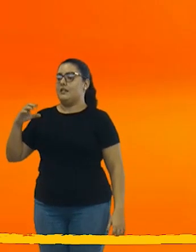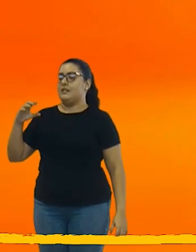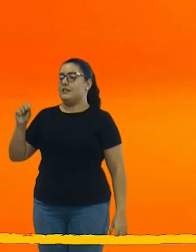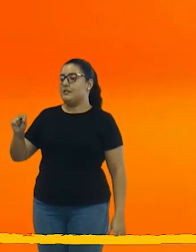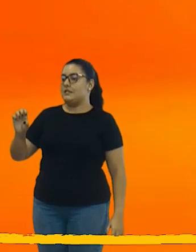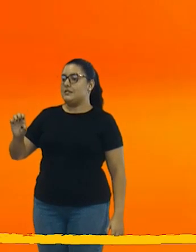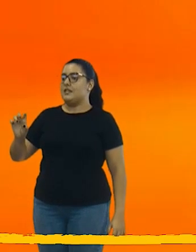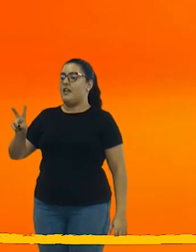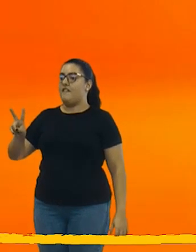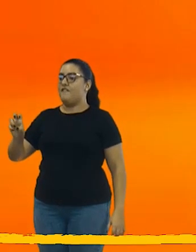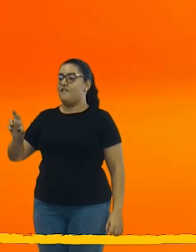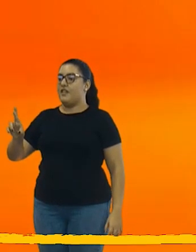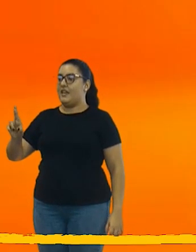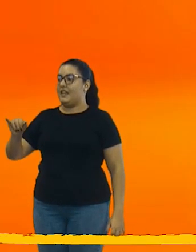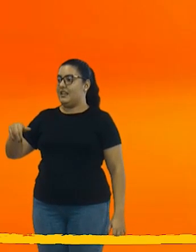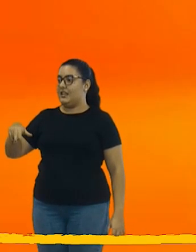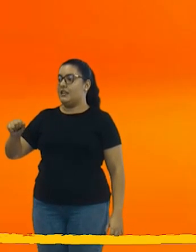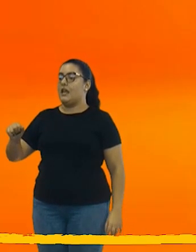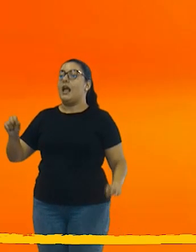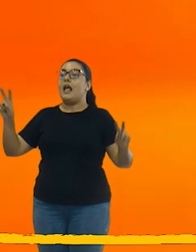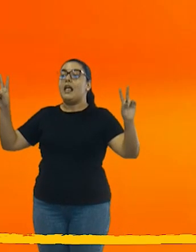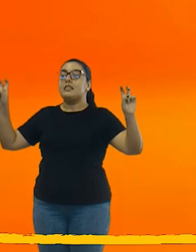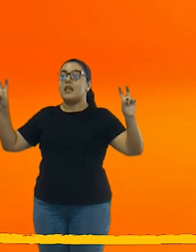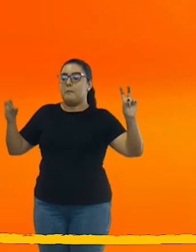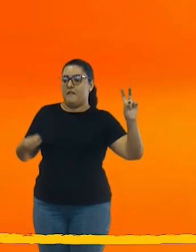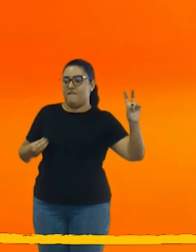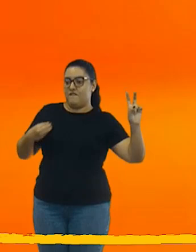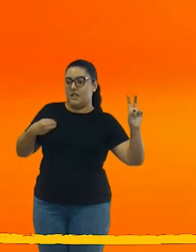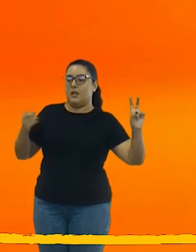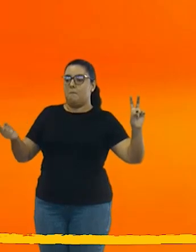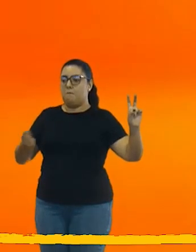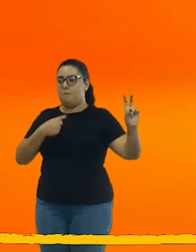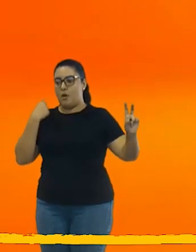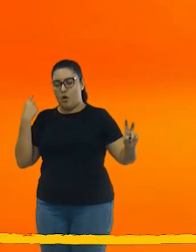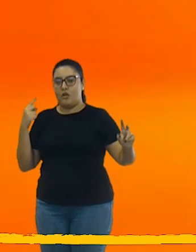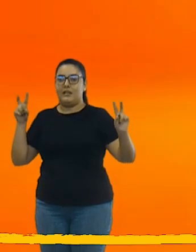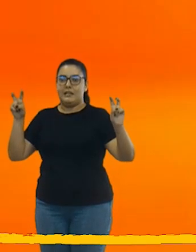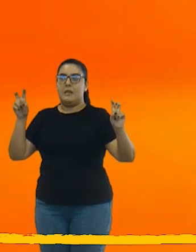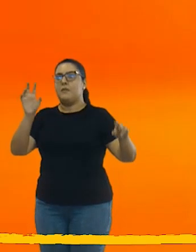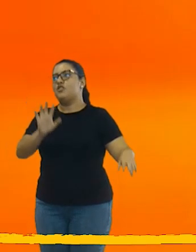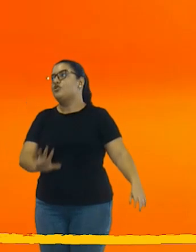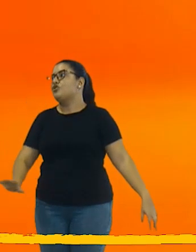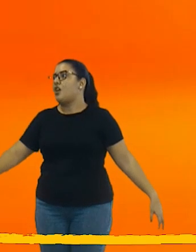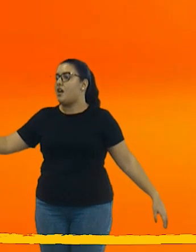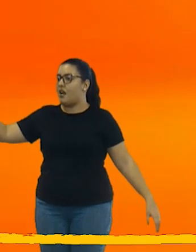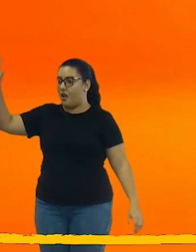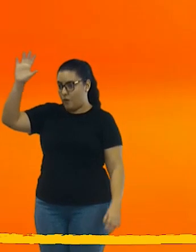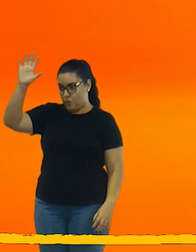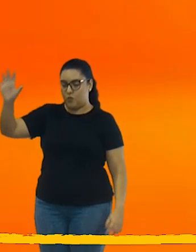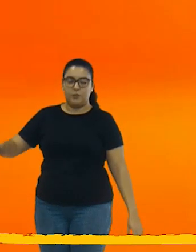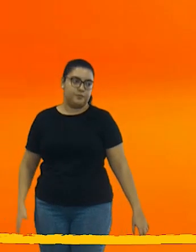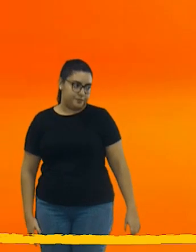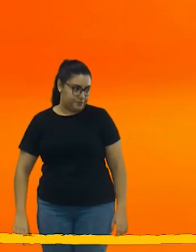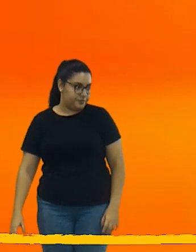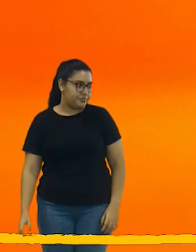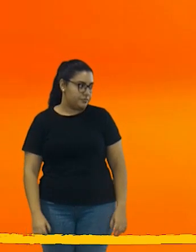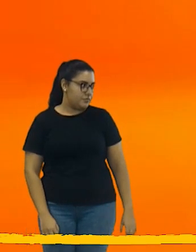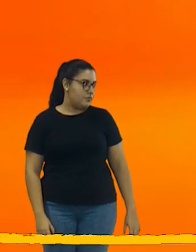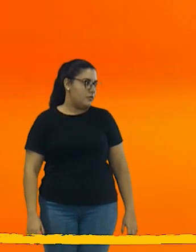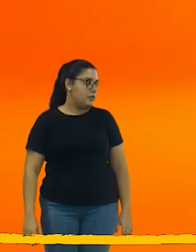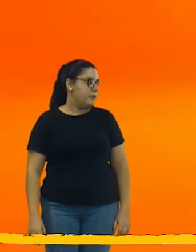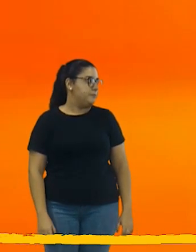são assuntos específicos do sertão? Não, são temas universais. Então